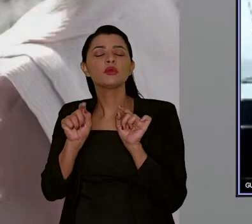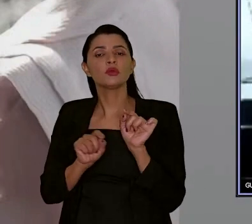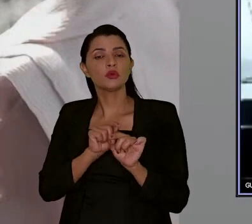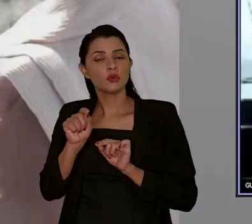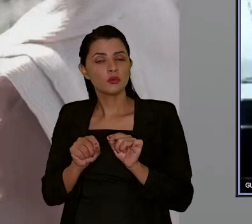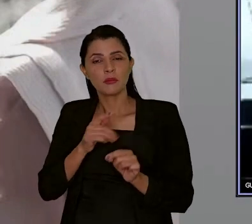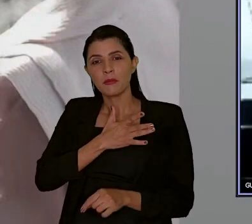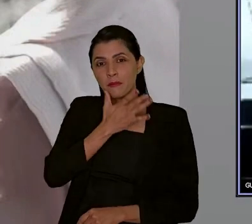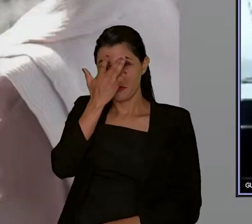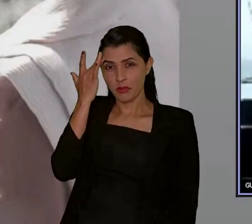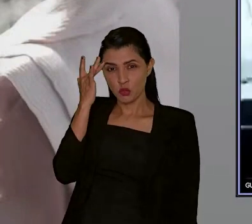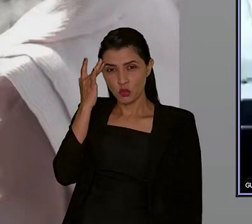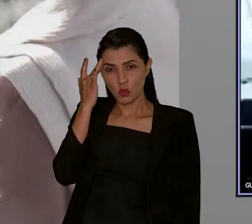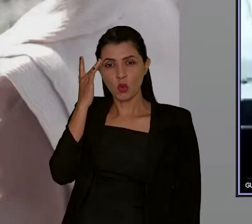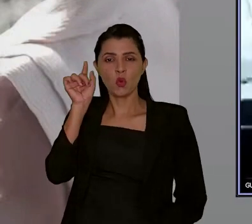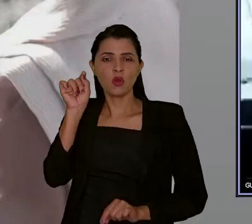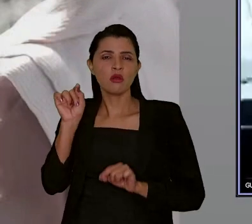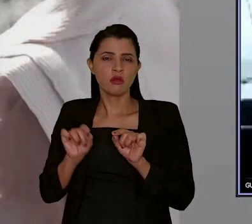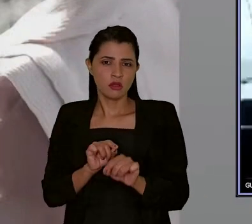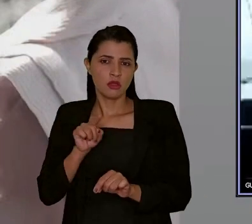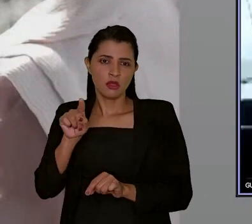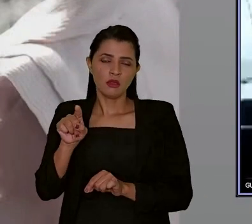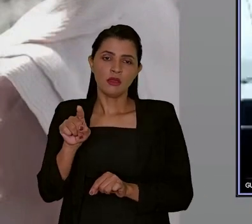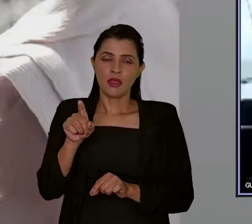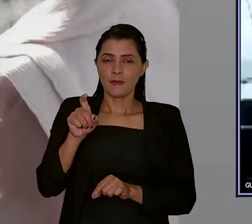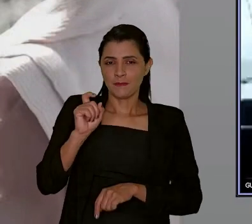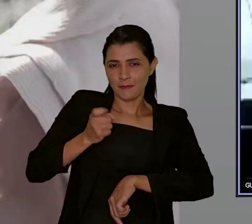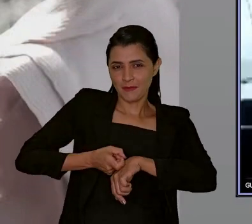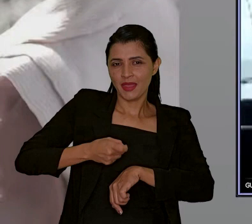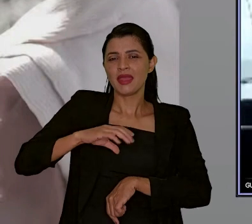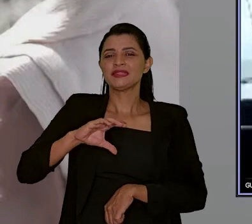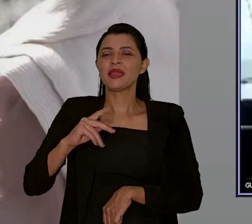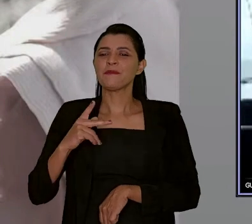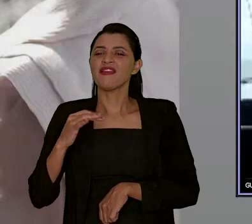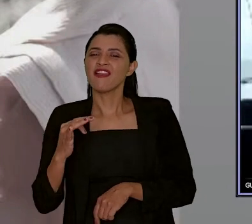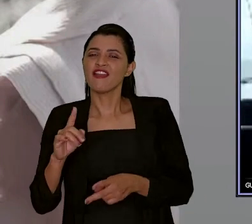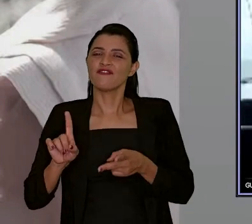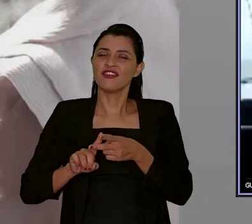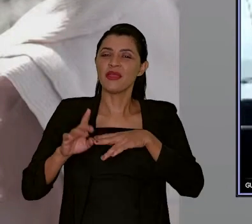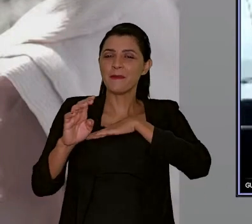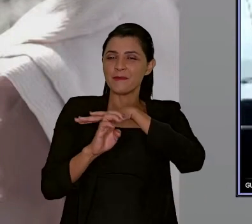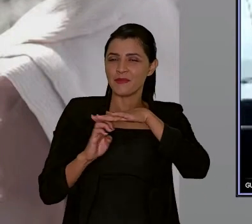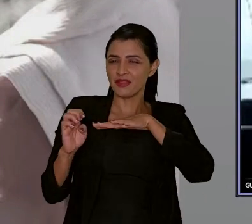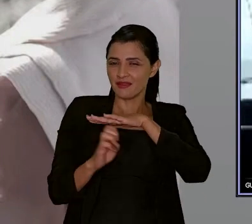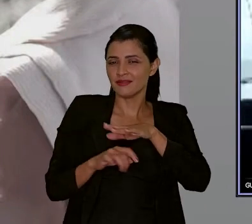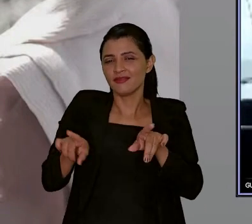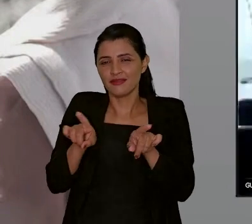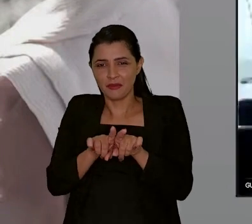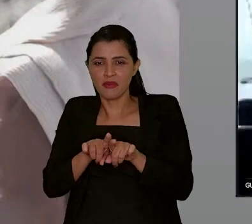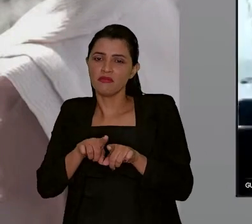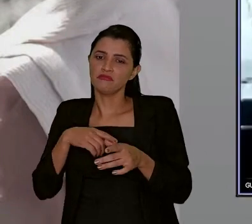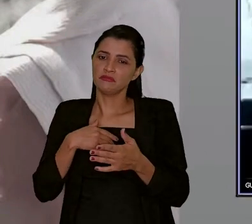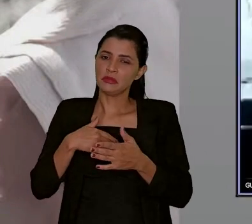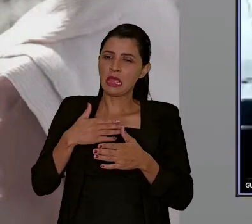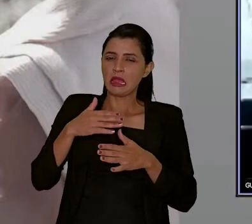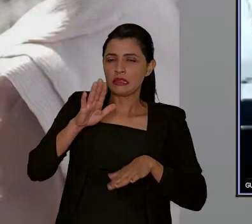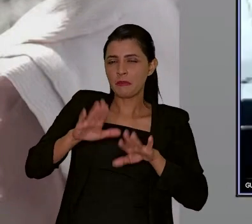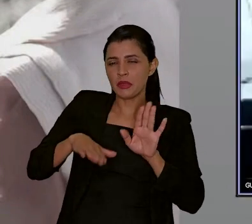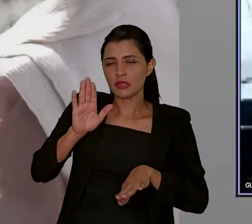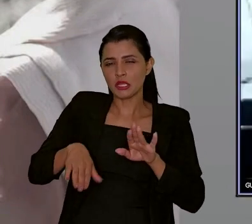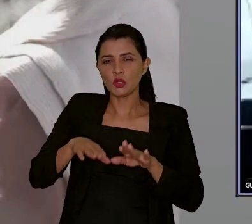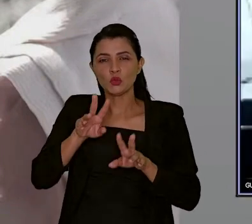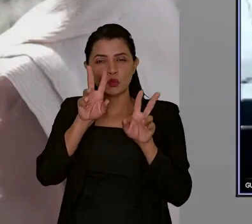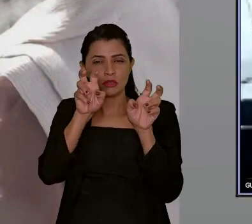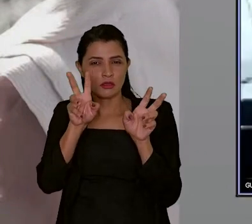pessoas físicas como pessoas jurídicas, né, dependendo do tema que esteja sendo tratado,